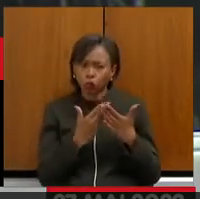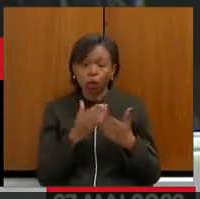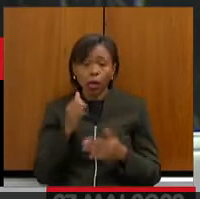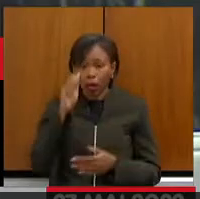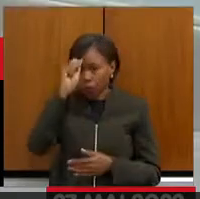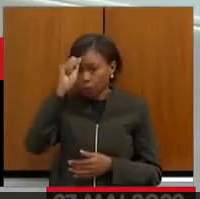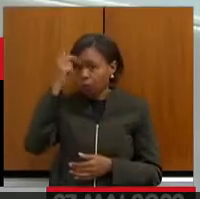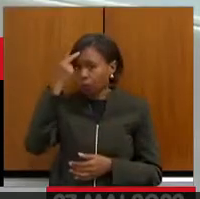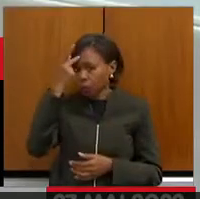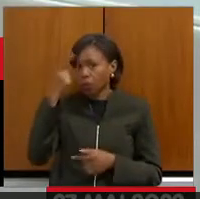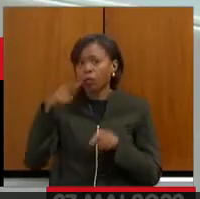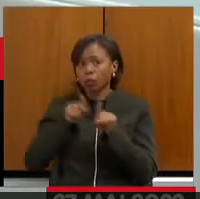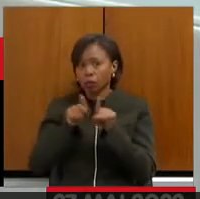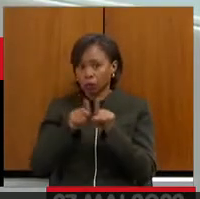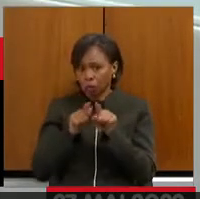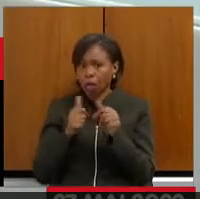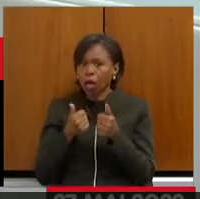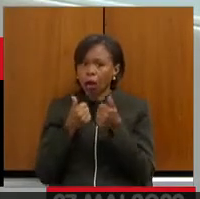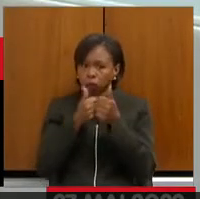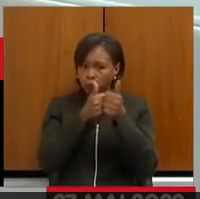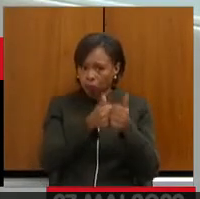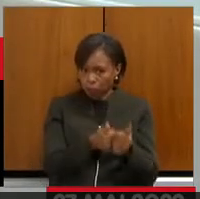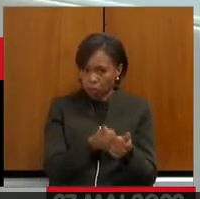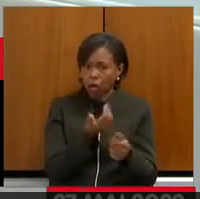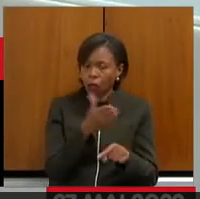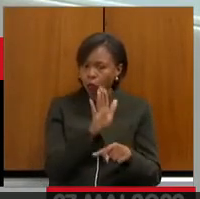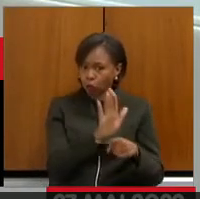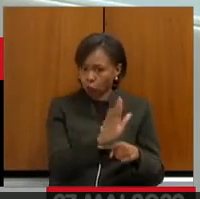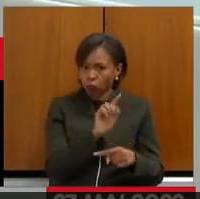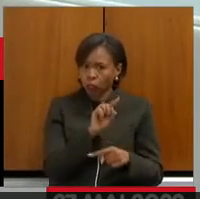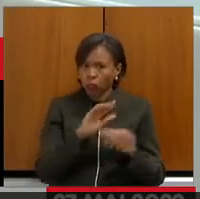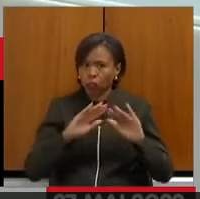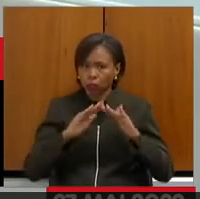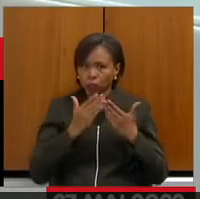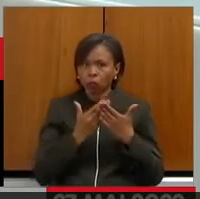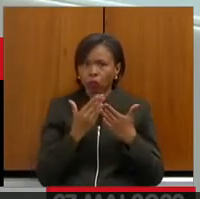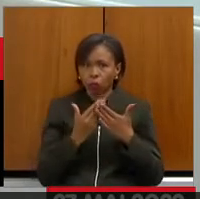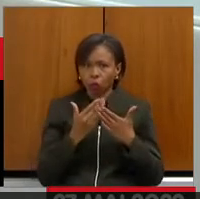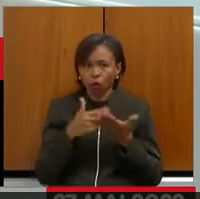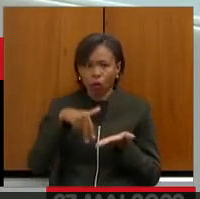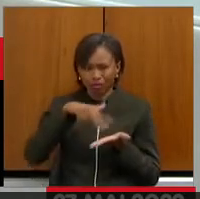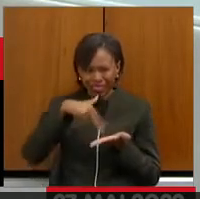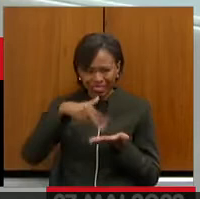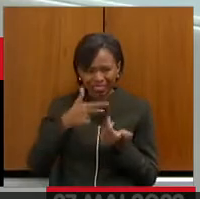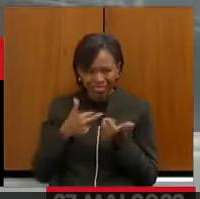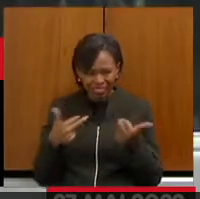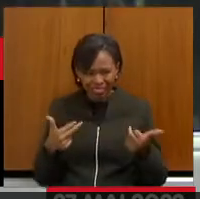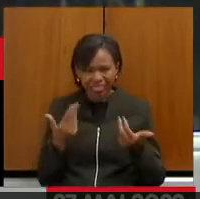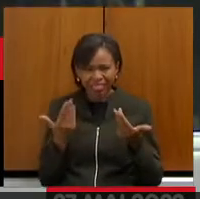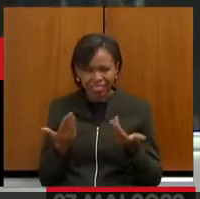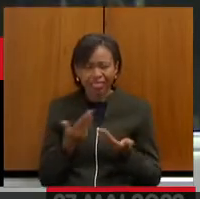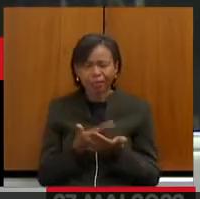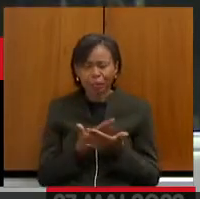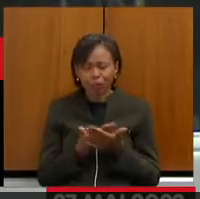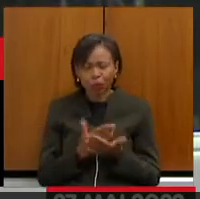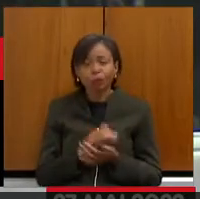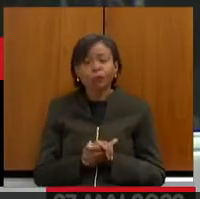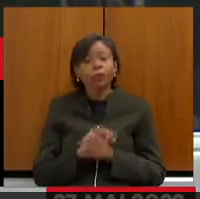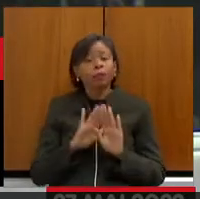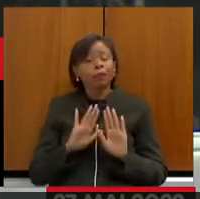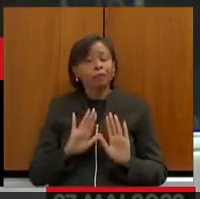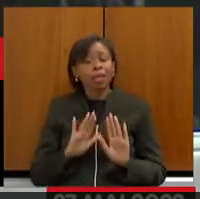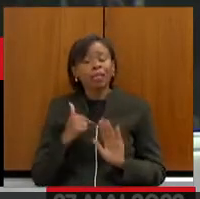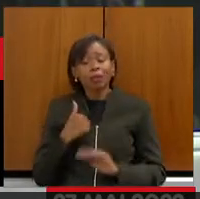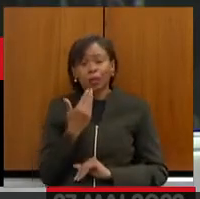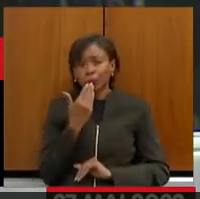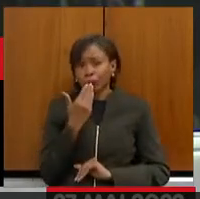faz o trabalho com a gente lá na escola ela até dar um suporte né na dança nela Paulo para tá ajudando mas